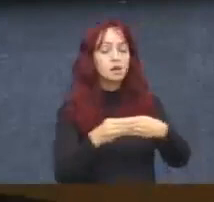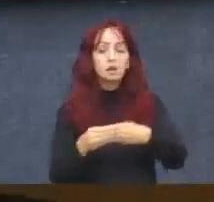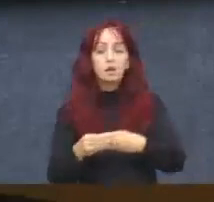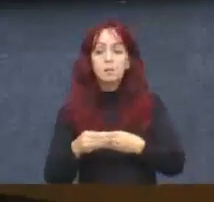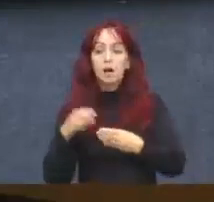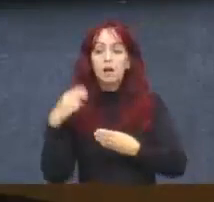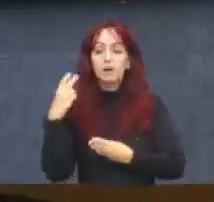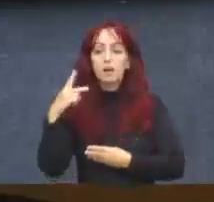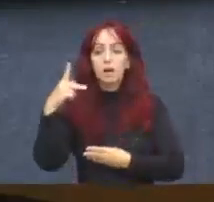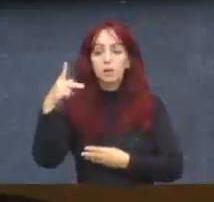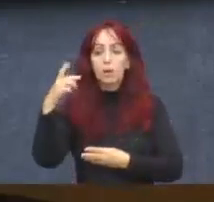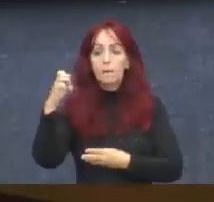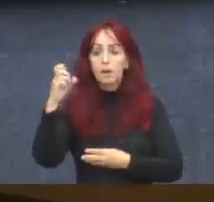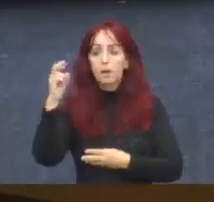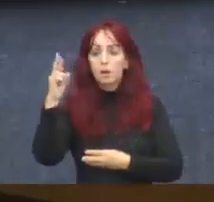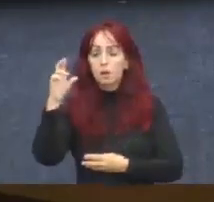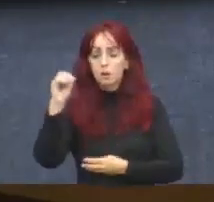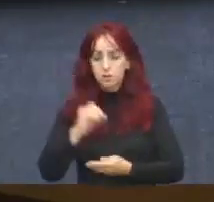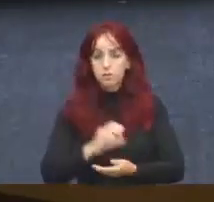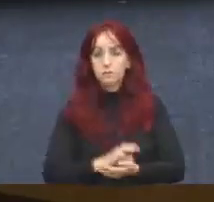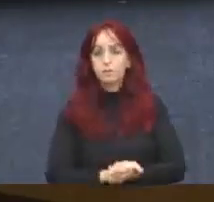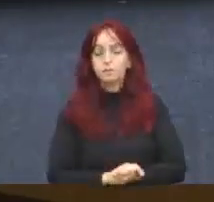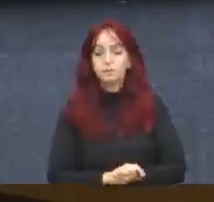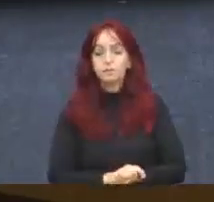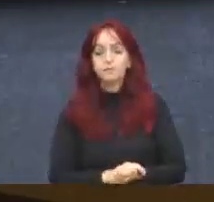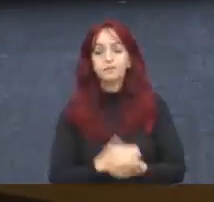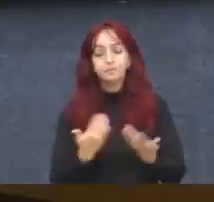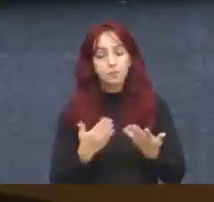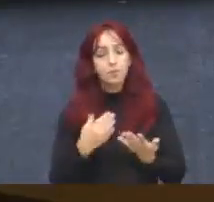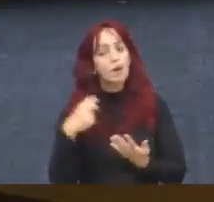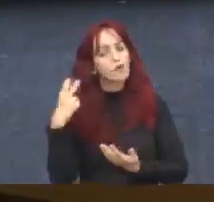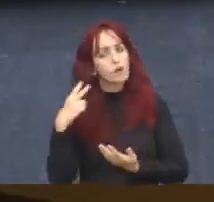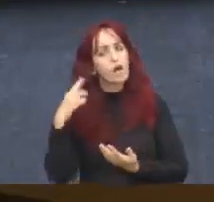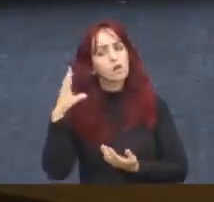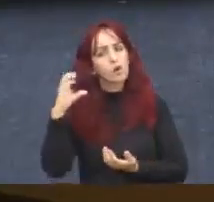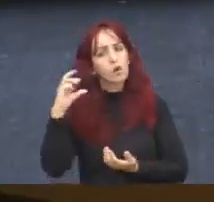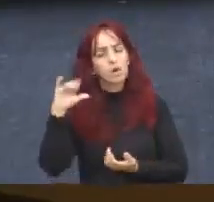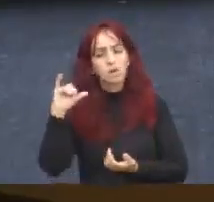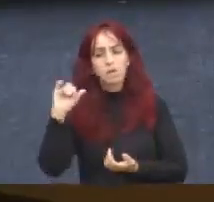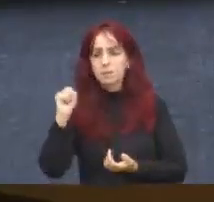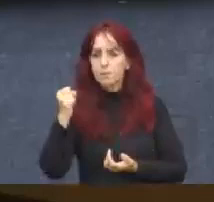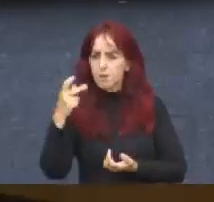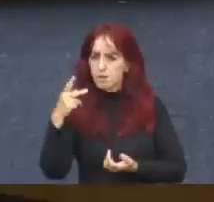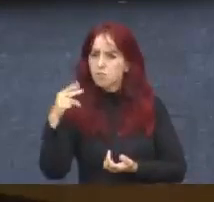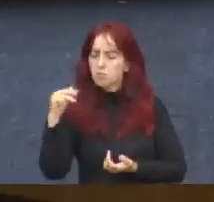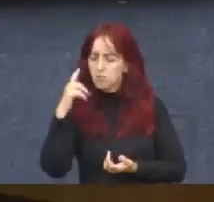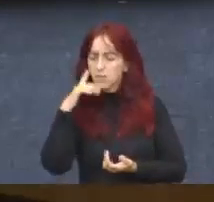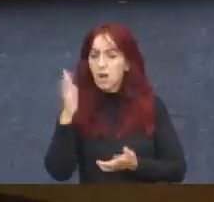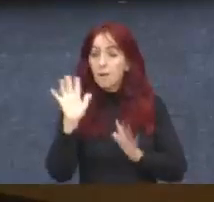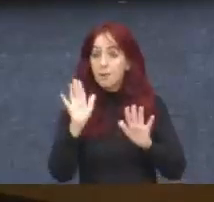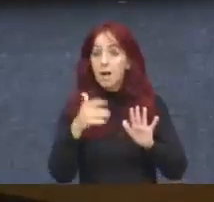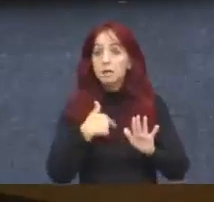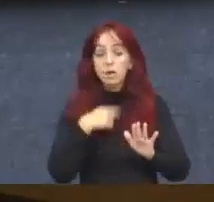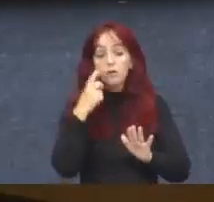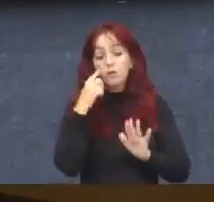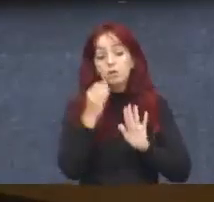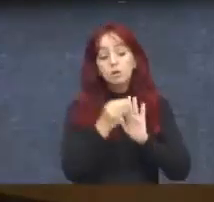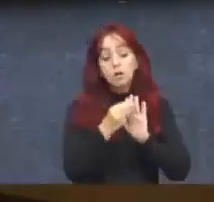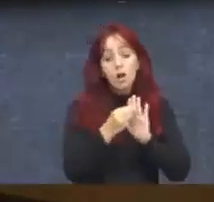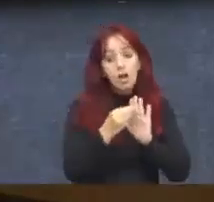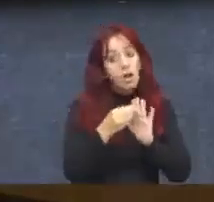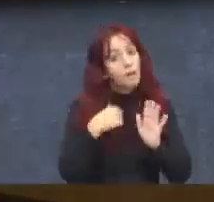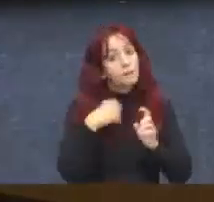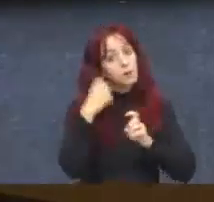vereador Crispim, concordo plenamente com o senhor, só que o que eu fiz é uma preocupação. Eu